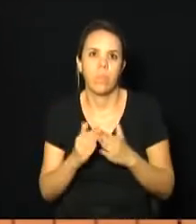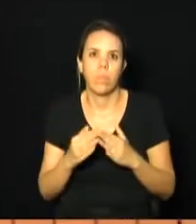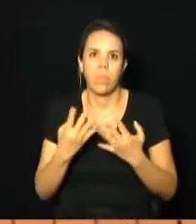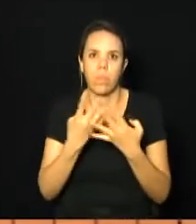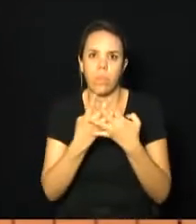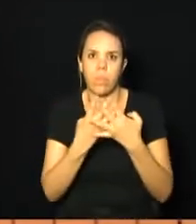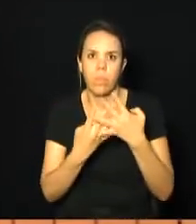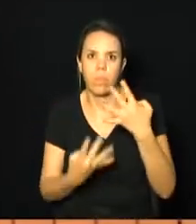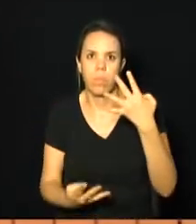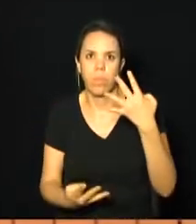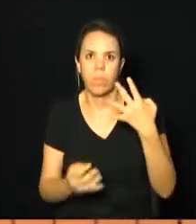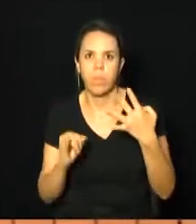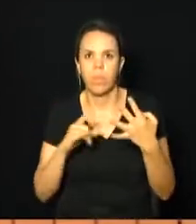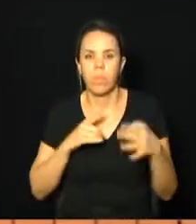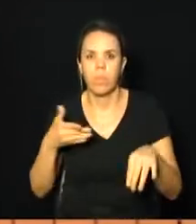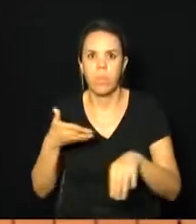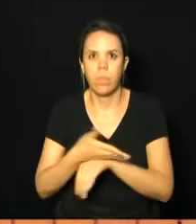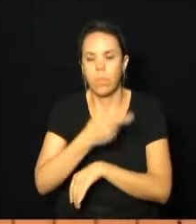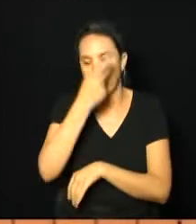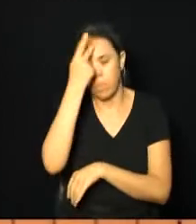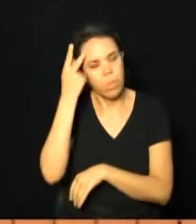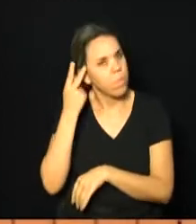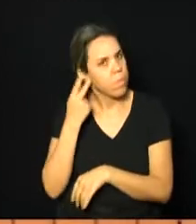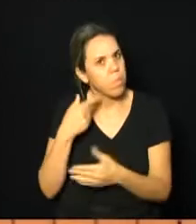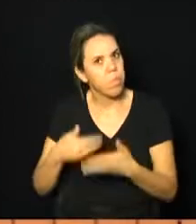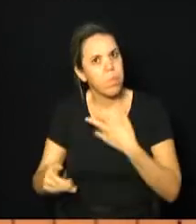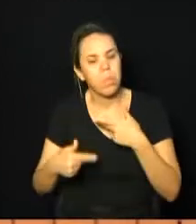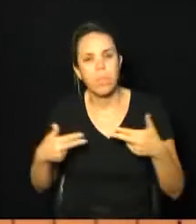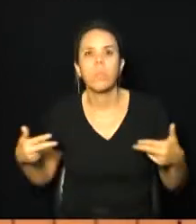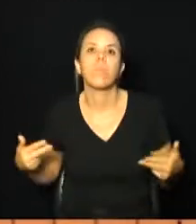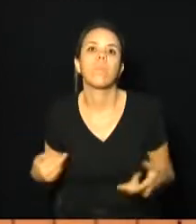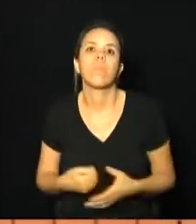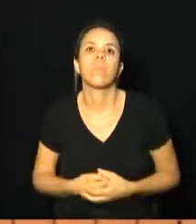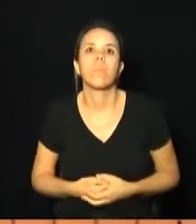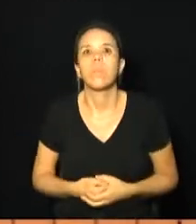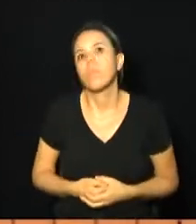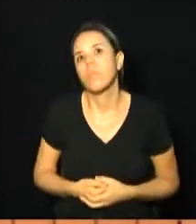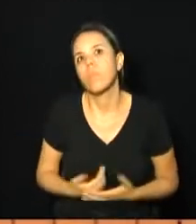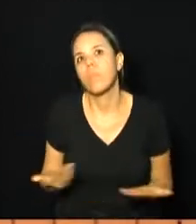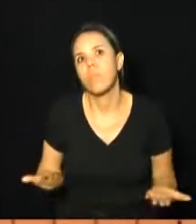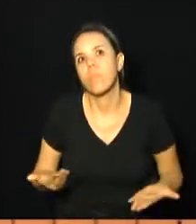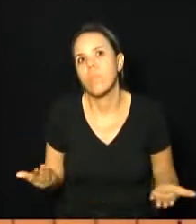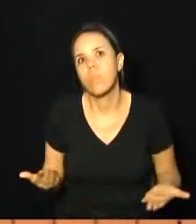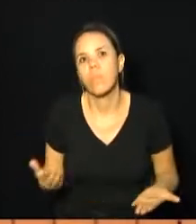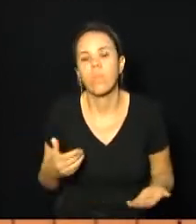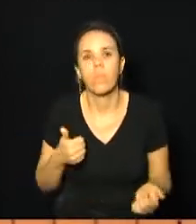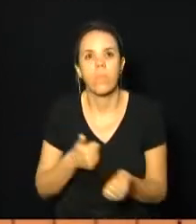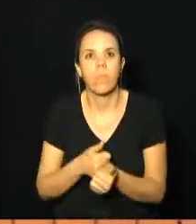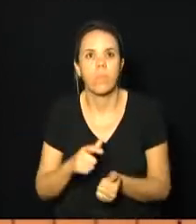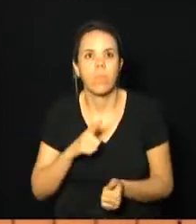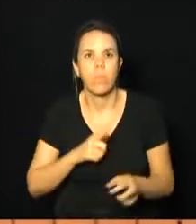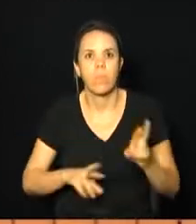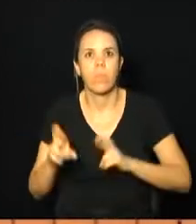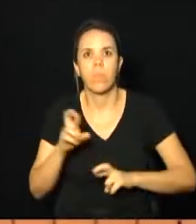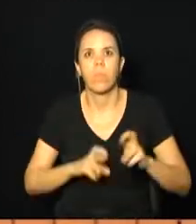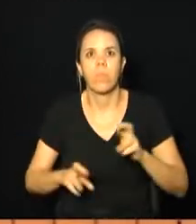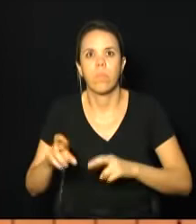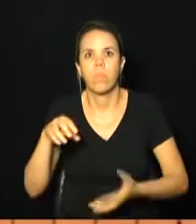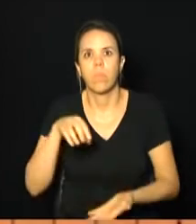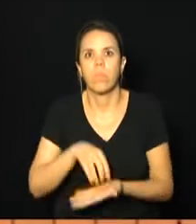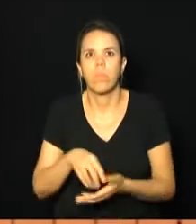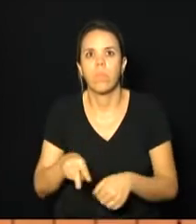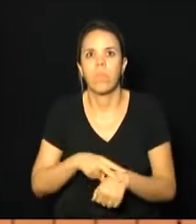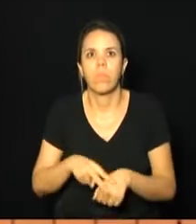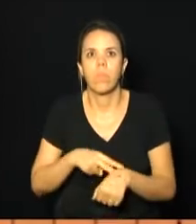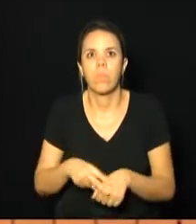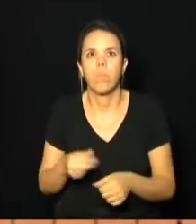de se não passa uma pessoa, passa qualquer coisa, tal. Então agora em breve a gente tem uma fiscalização com o Departamento do Verde,